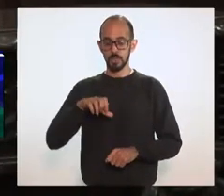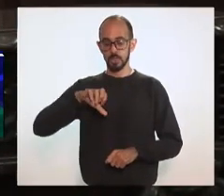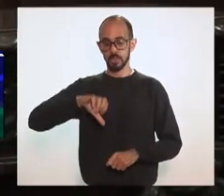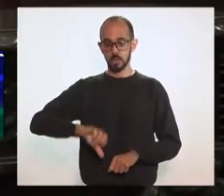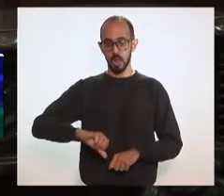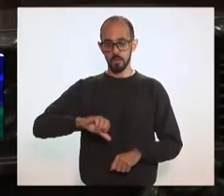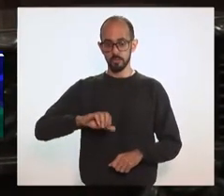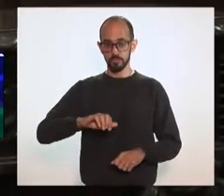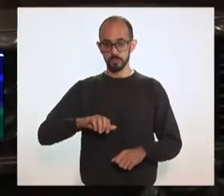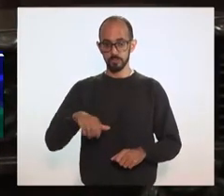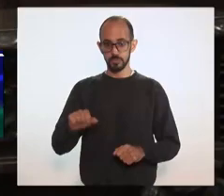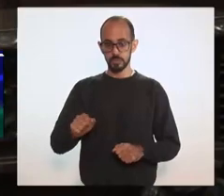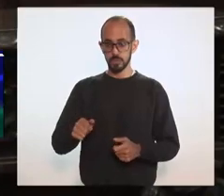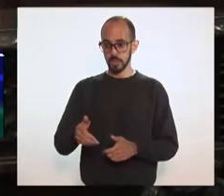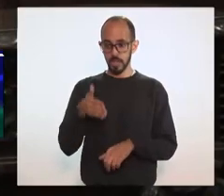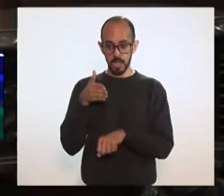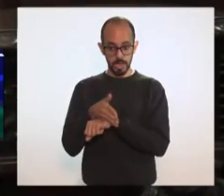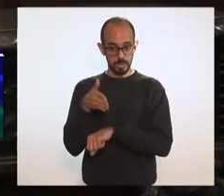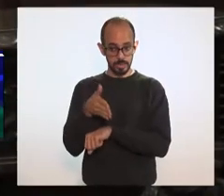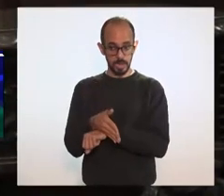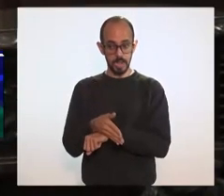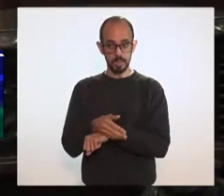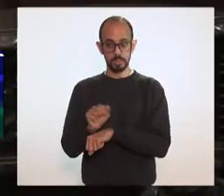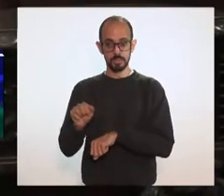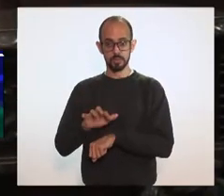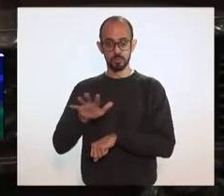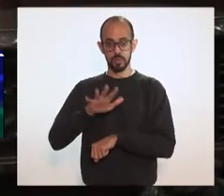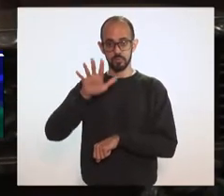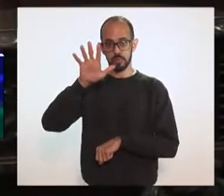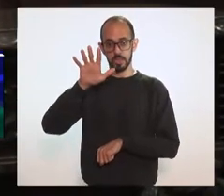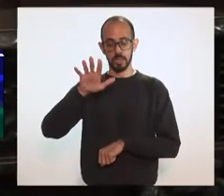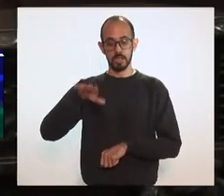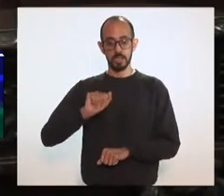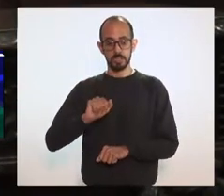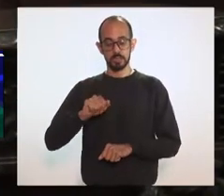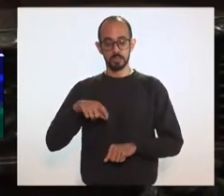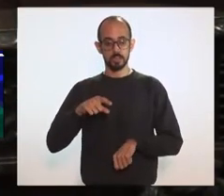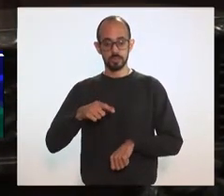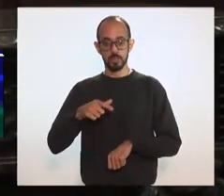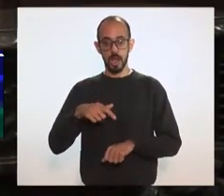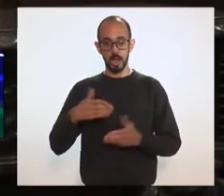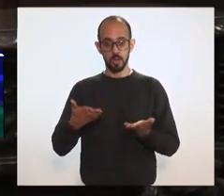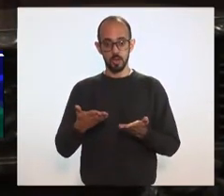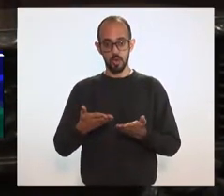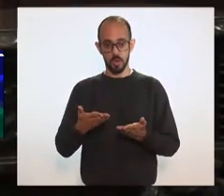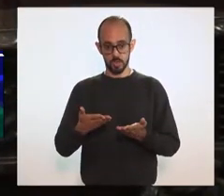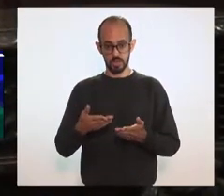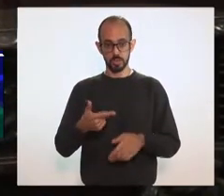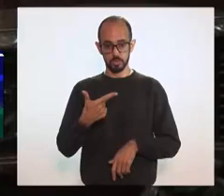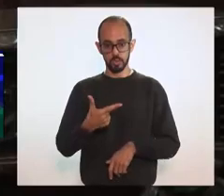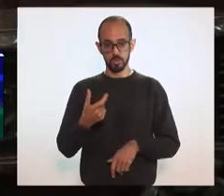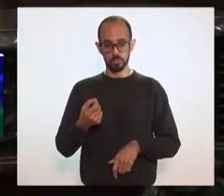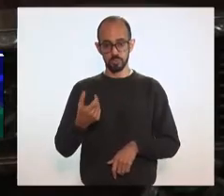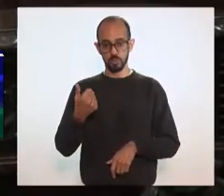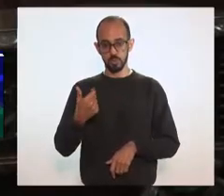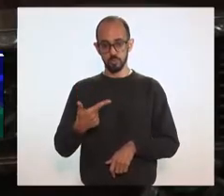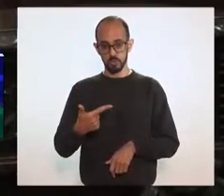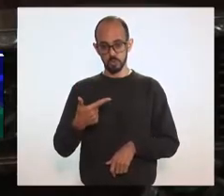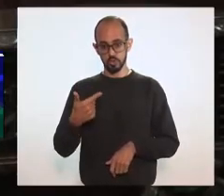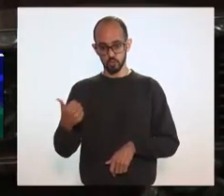9 chacinas nos 2 primeiros meses do ano de 2021. Isso é seríssimo. O governador do